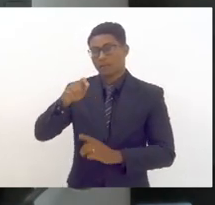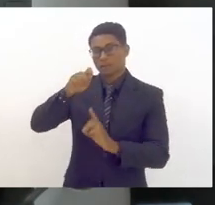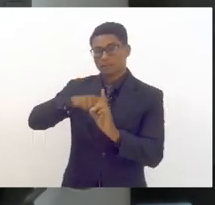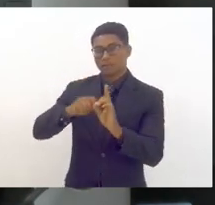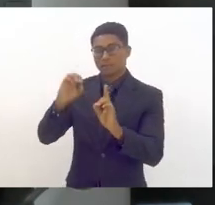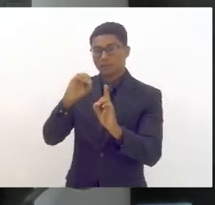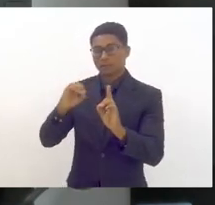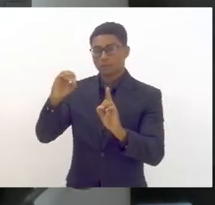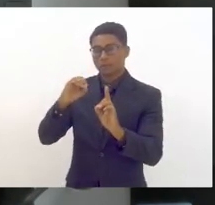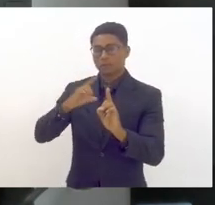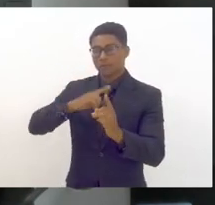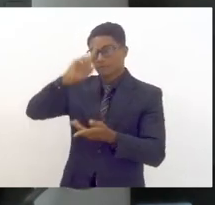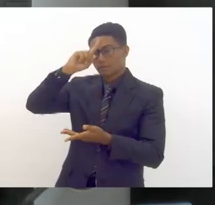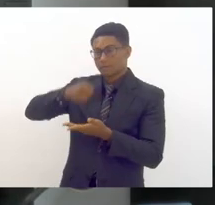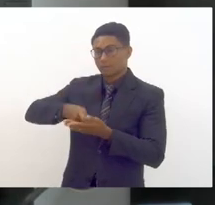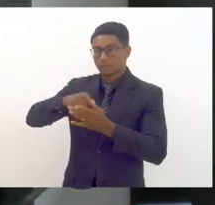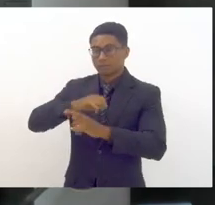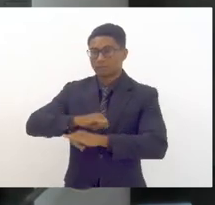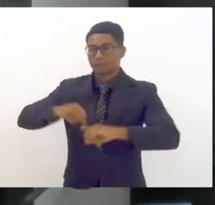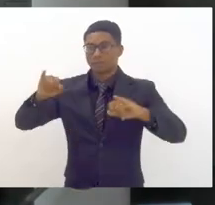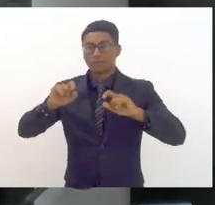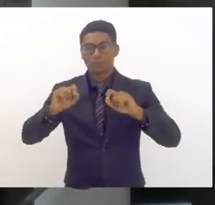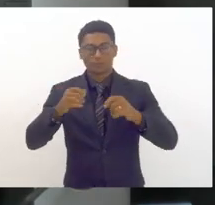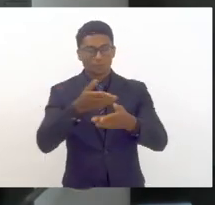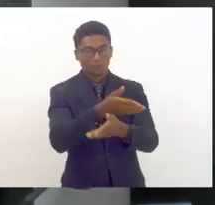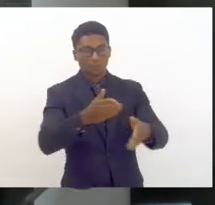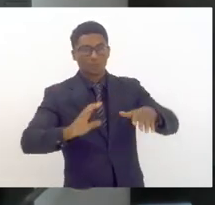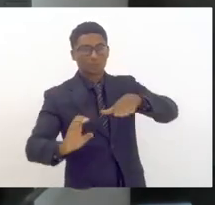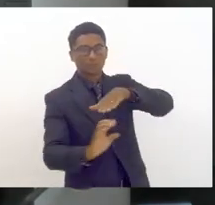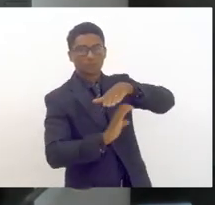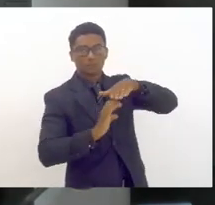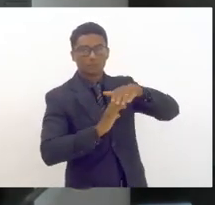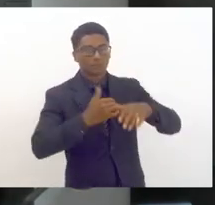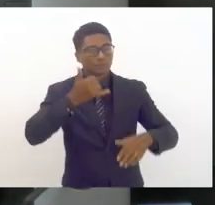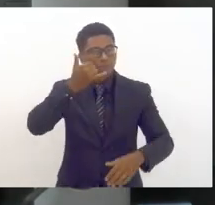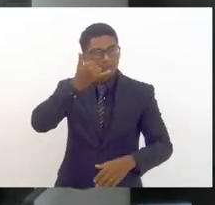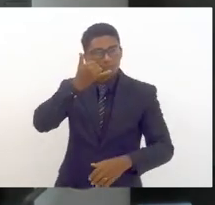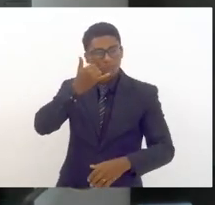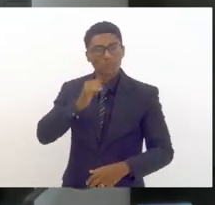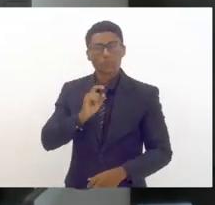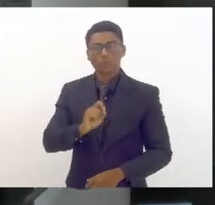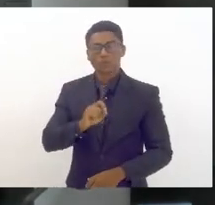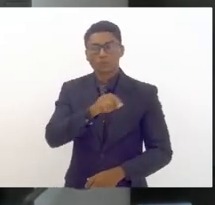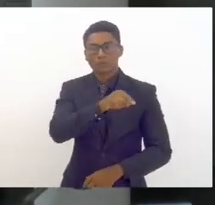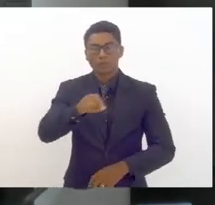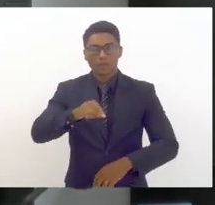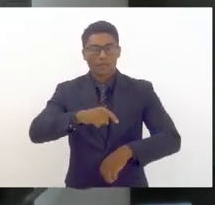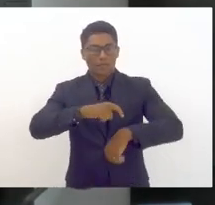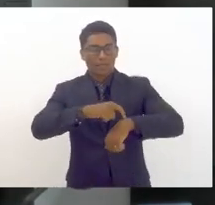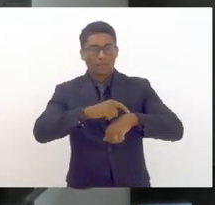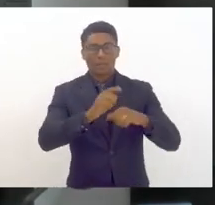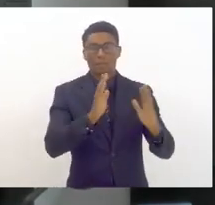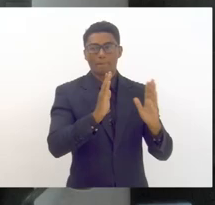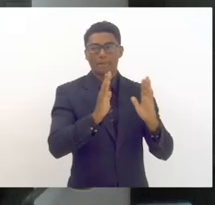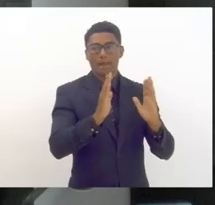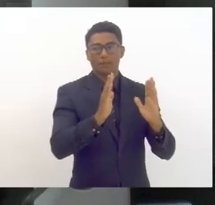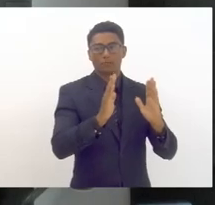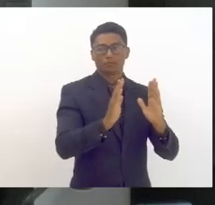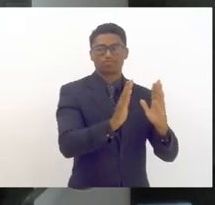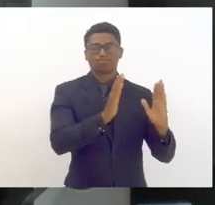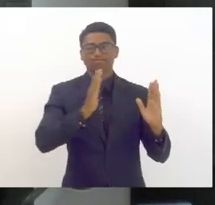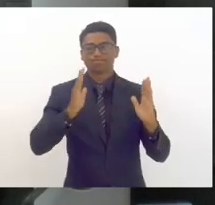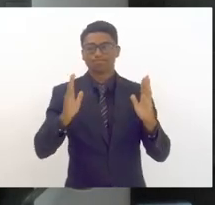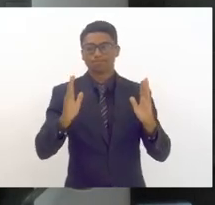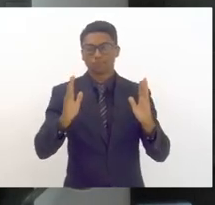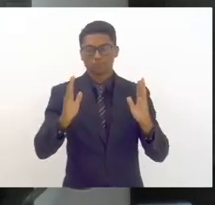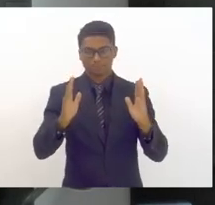outubro, concedendo às operadoras de telefonia móvel um prazo diferente, mais dilatado,